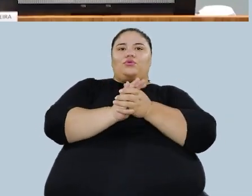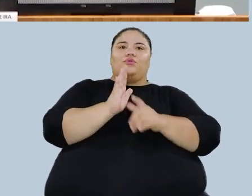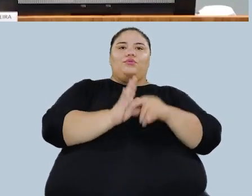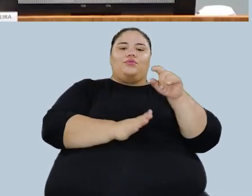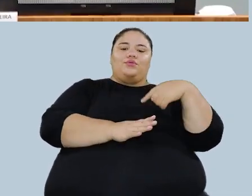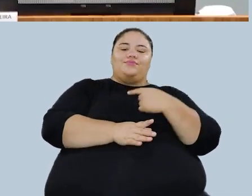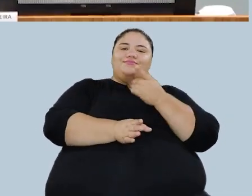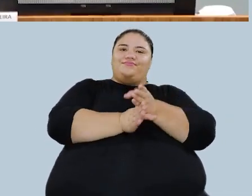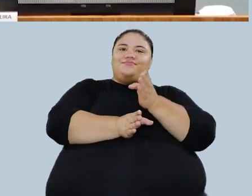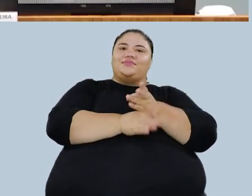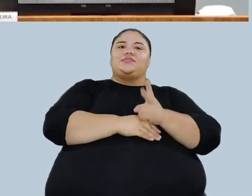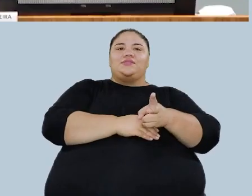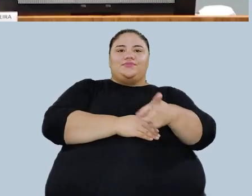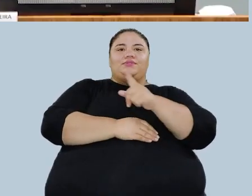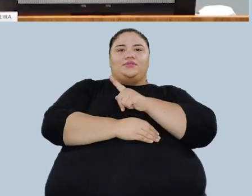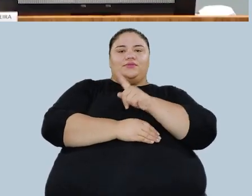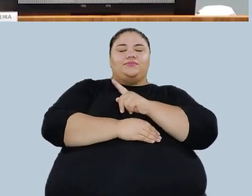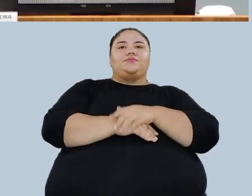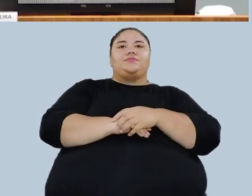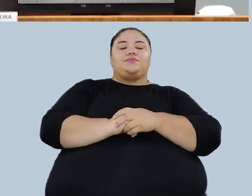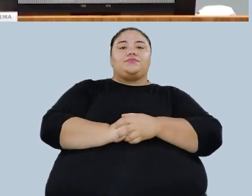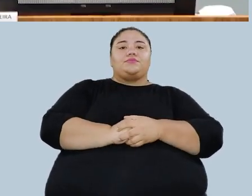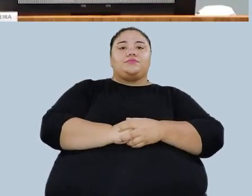consórcio que nós encontramos com certa frequência. Né?